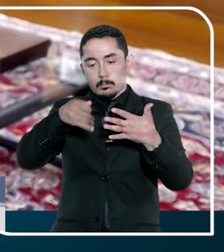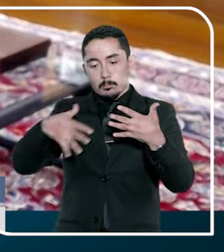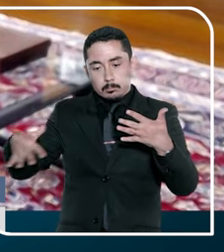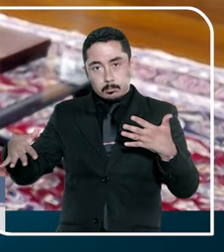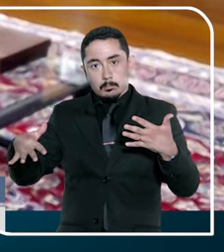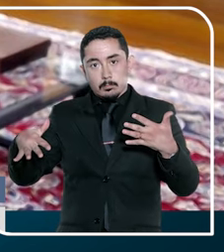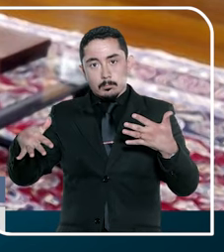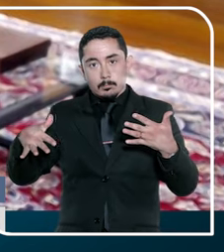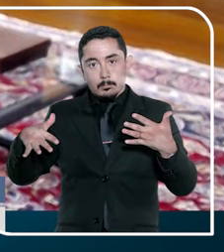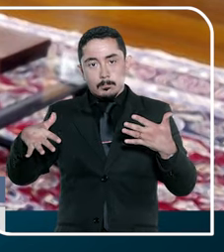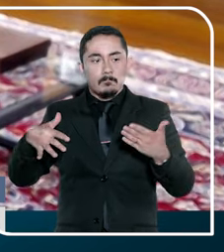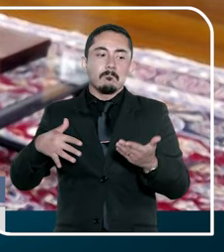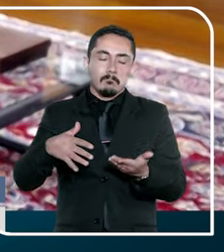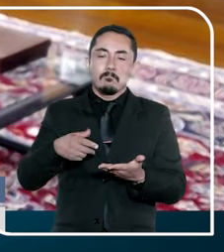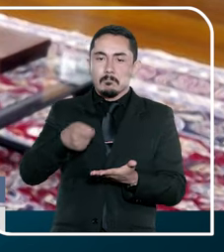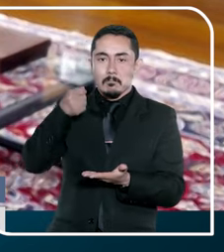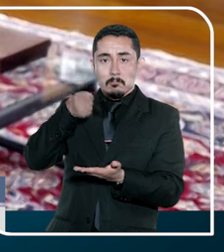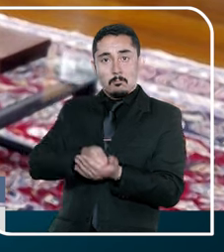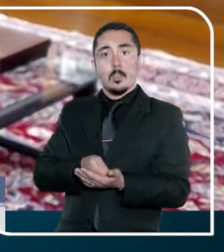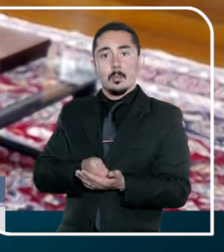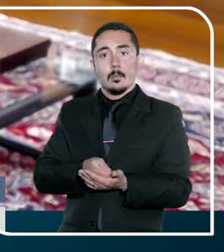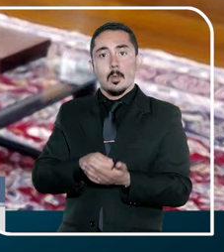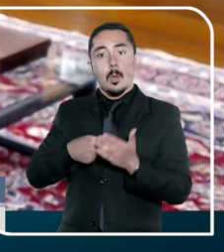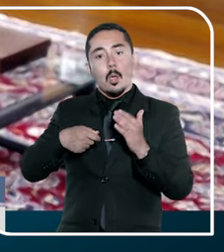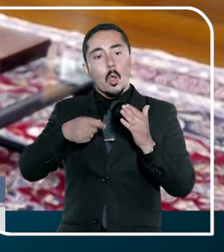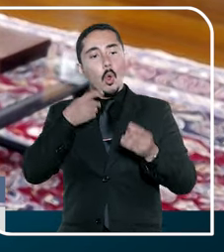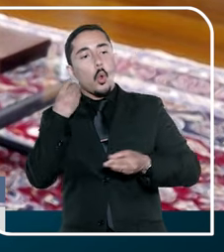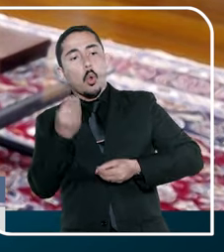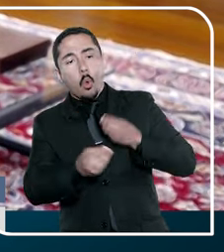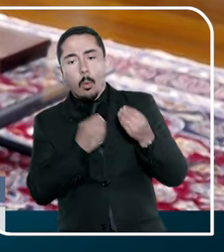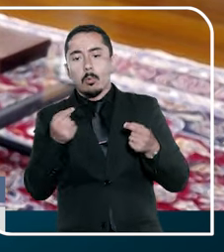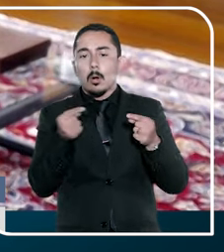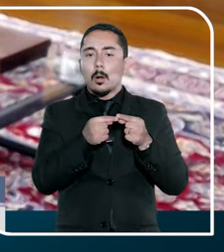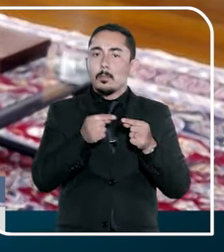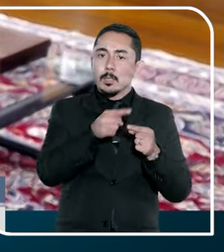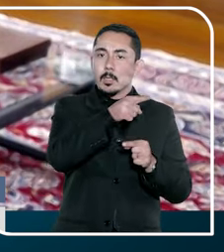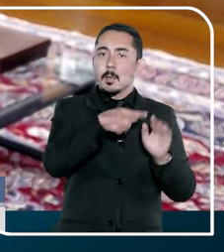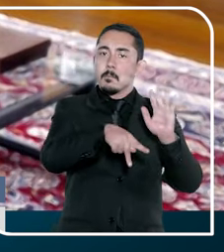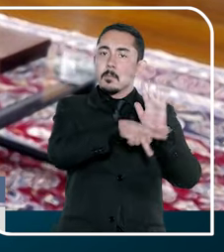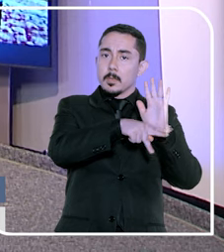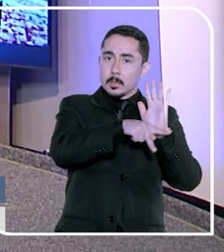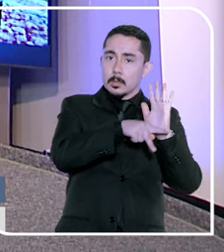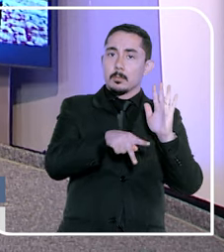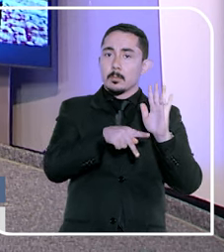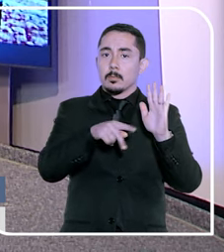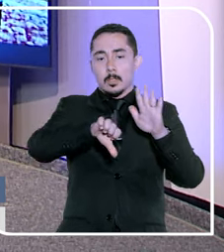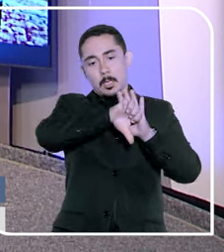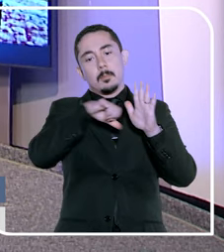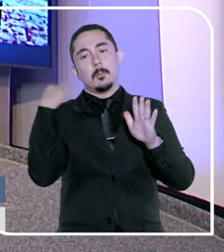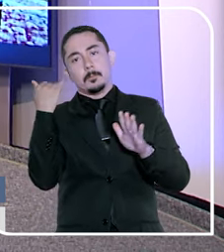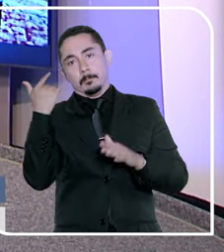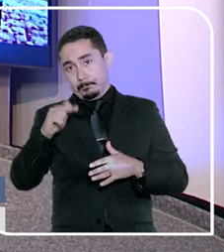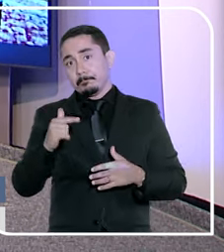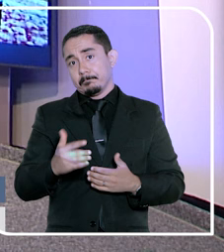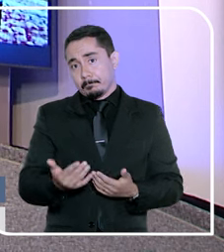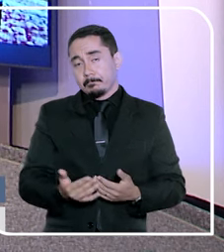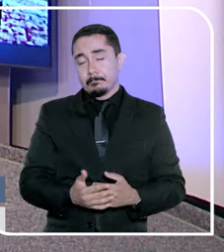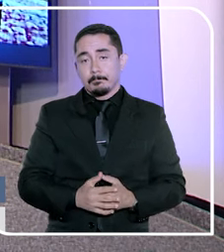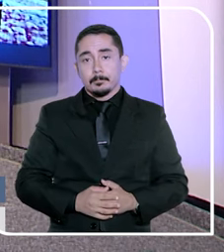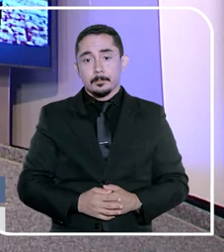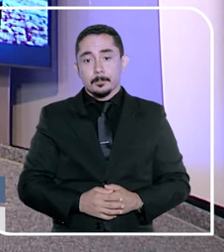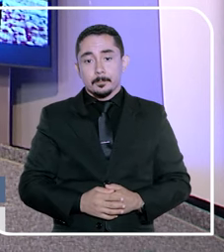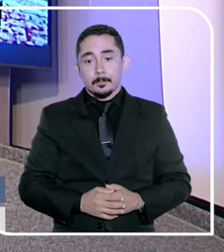consolidou a o modo como se deve aplicar o princípio da insignificancia e falando nessa falta de